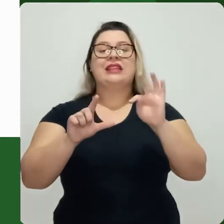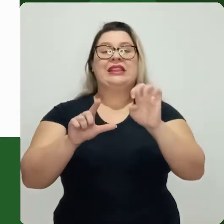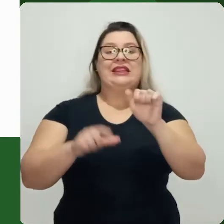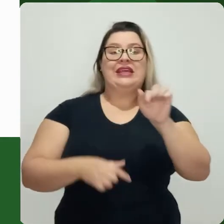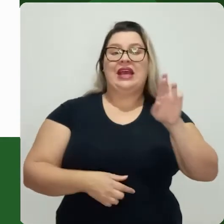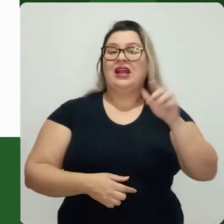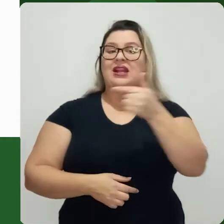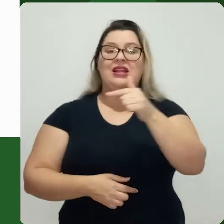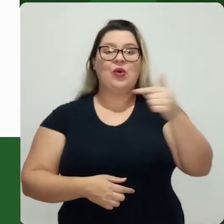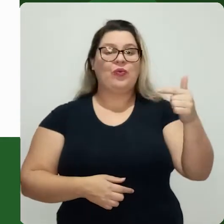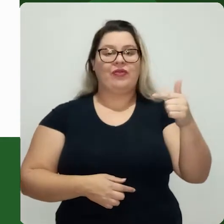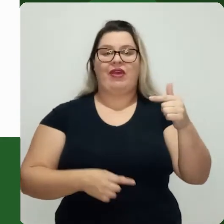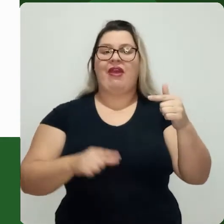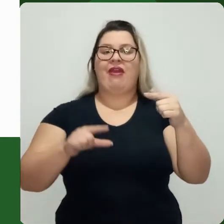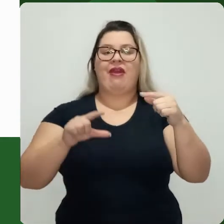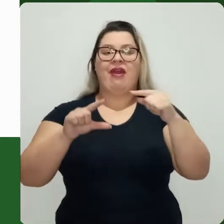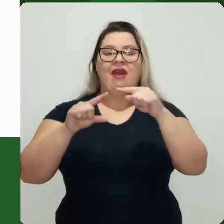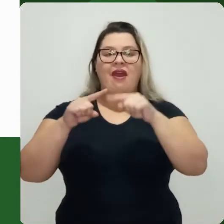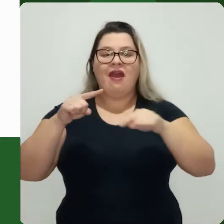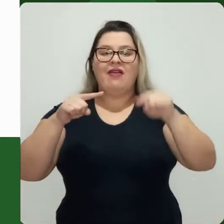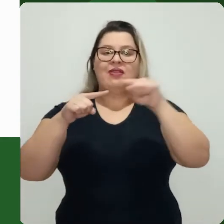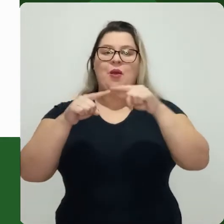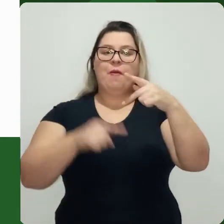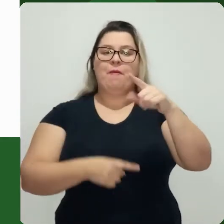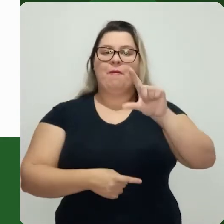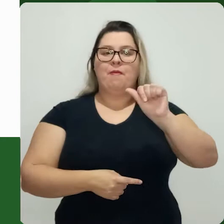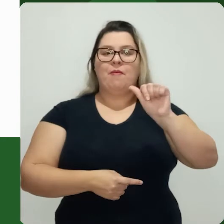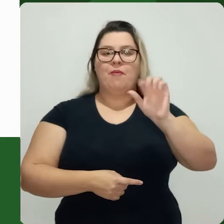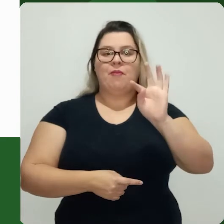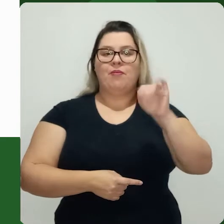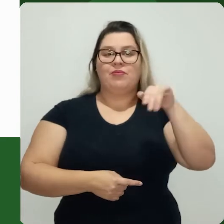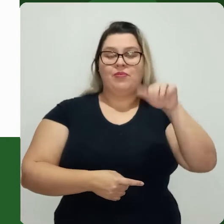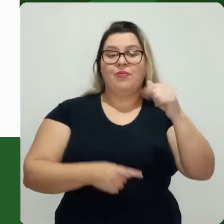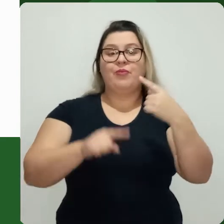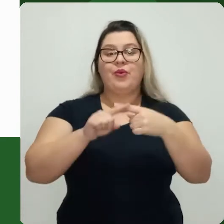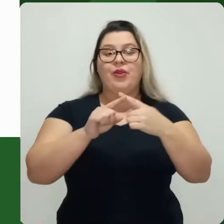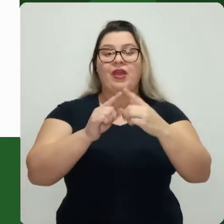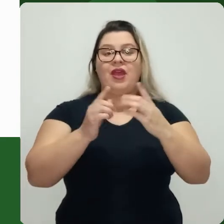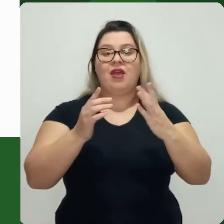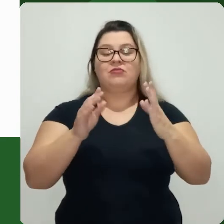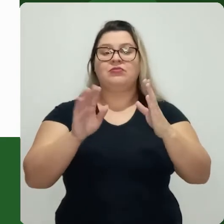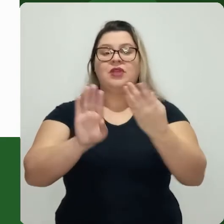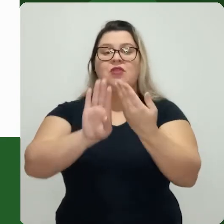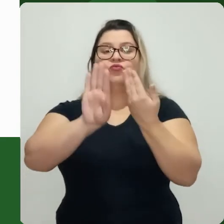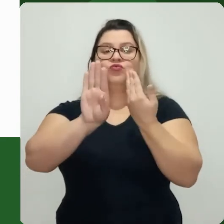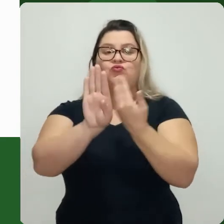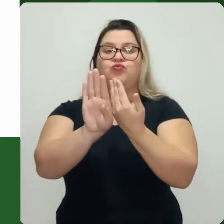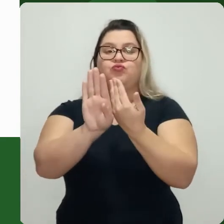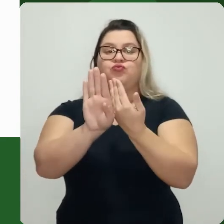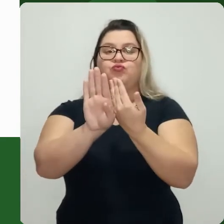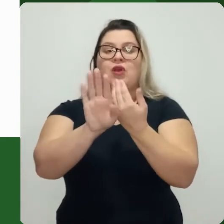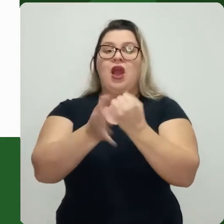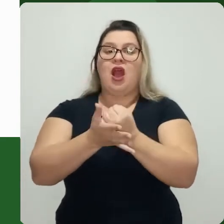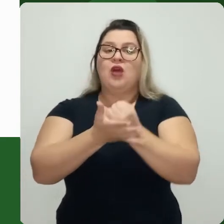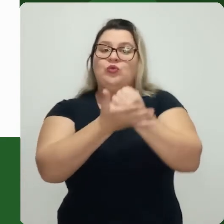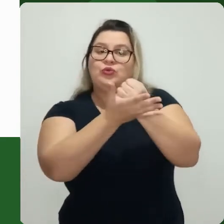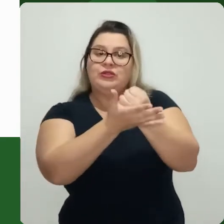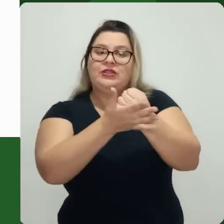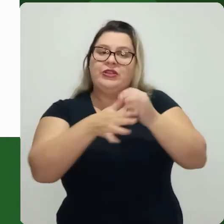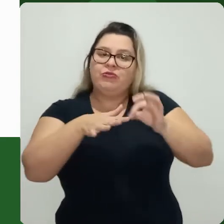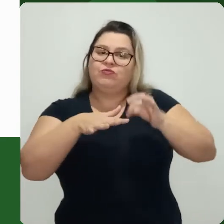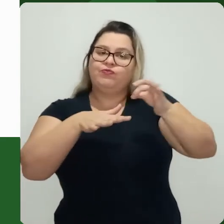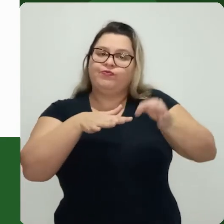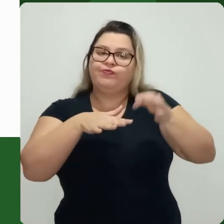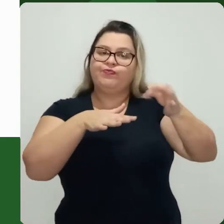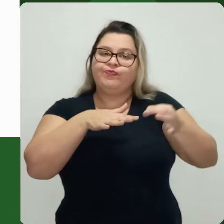não possuem anel de platinas, pois as fronturas, opostas uma à outra, se auxiliam no processo de